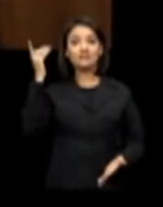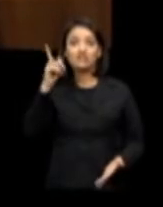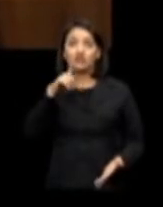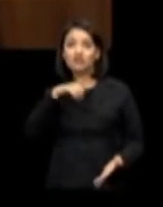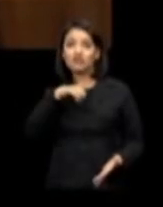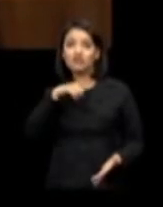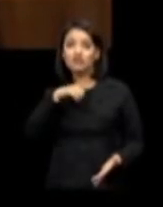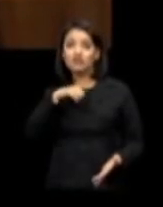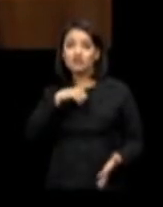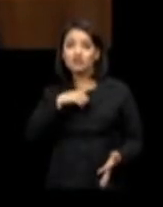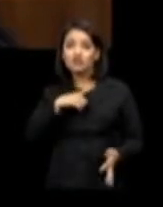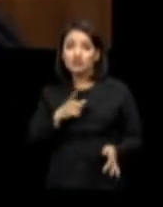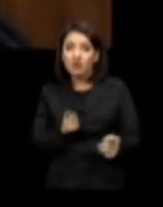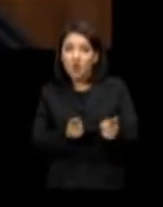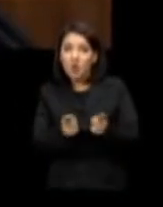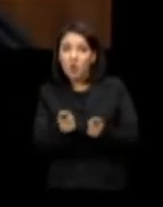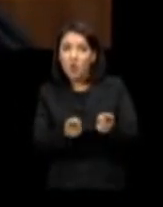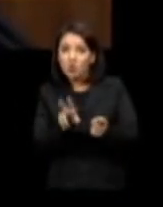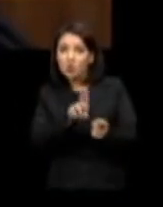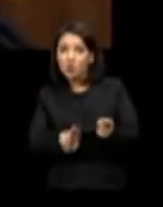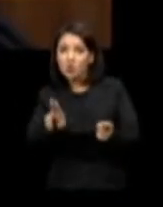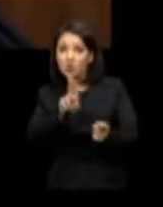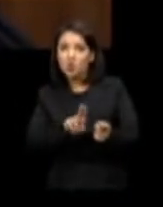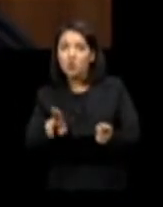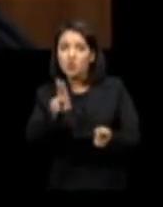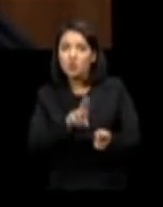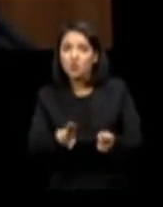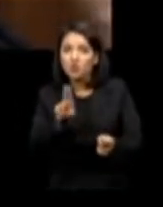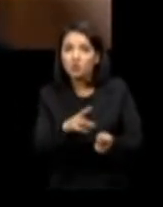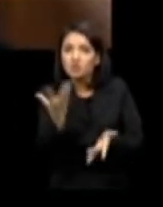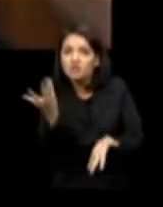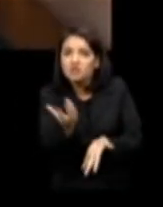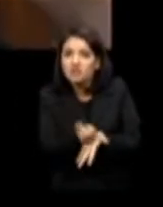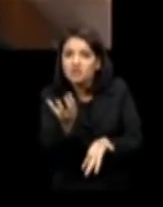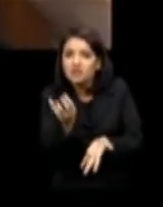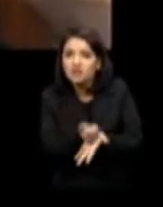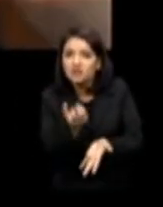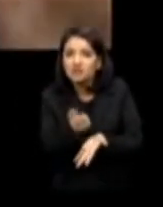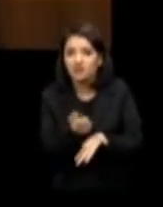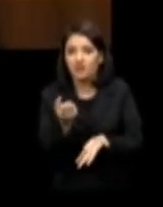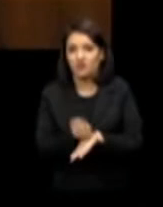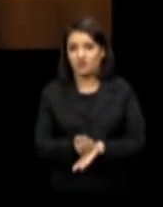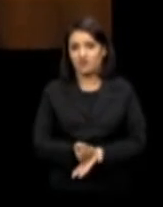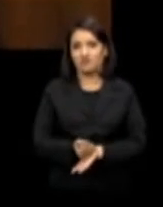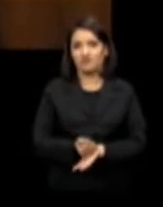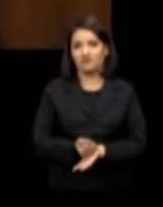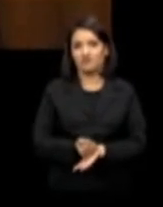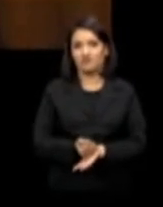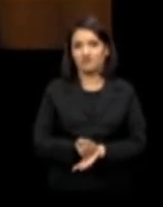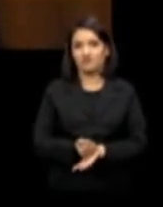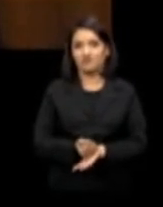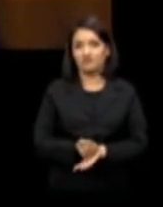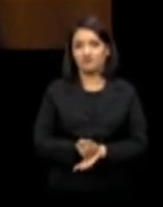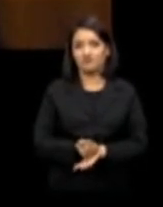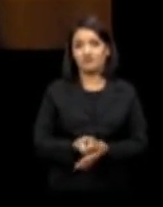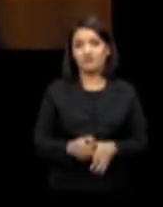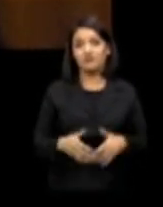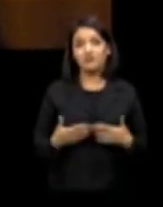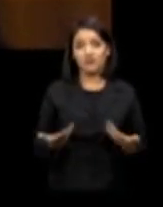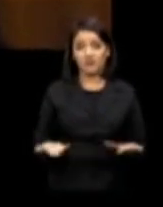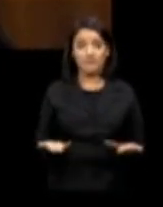manipulação desses dados com os grandes processadores, com os grandes computadores. O quadro